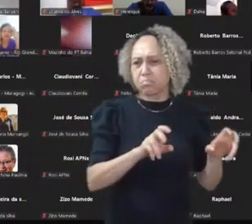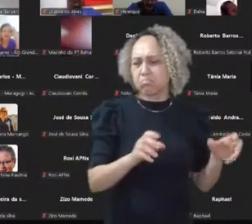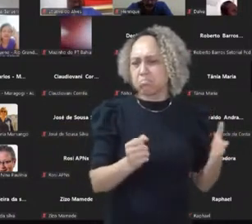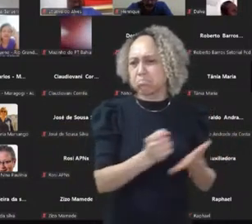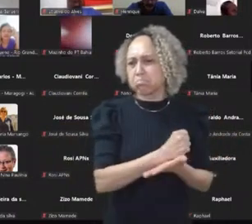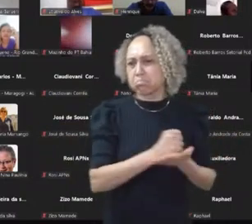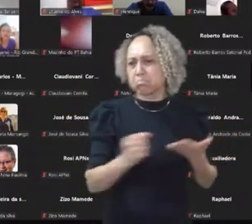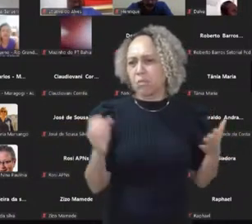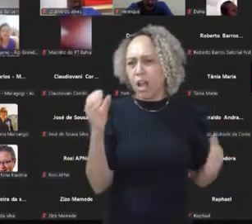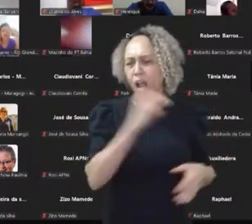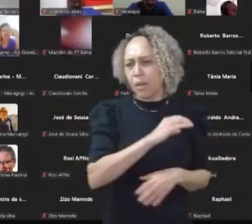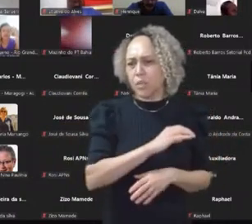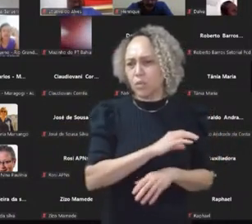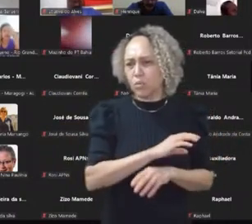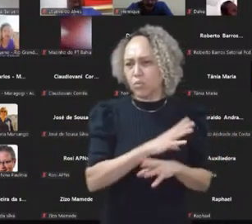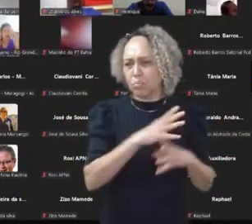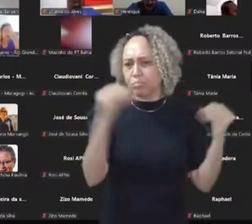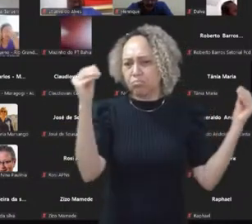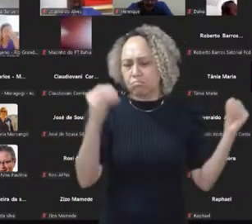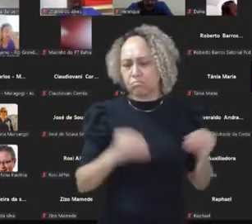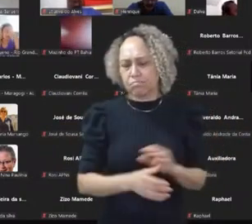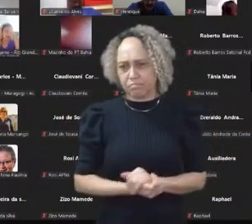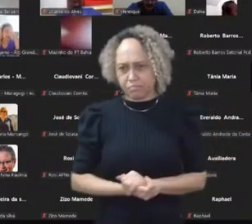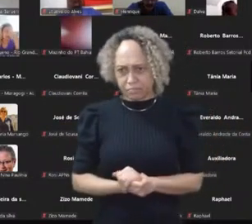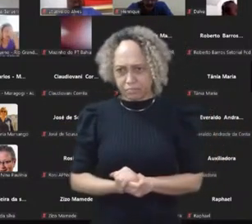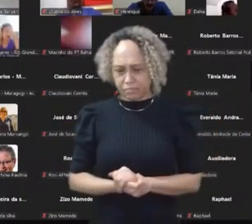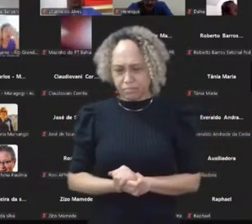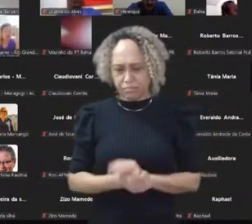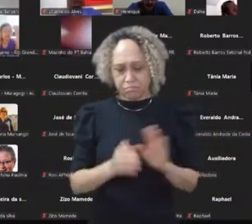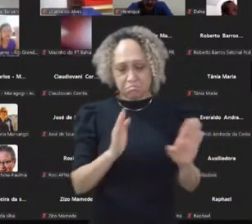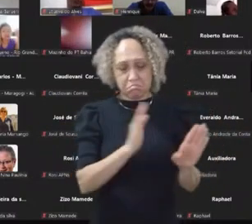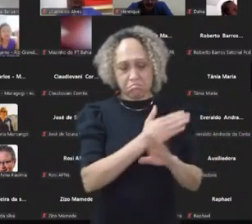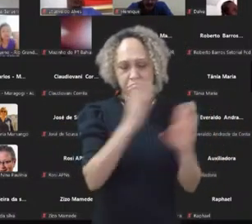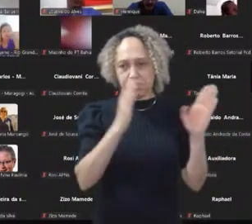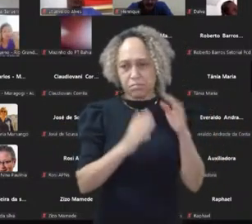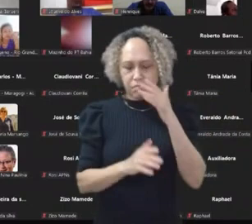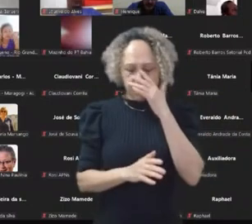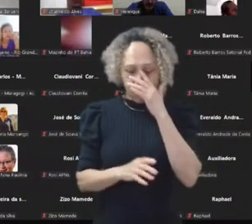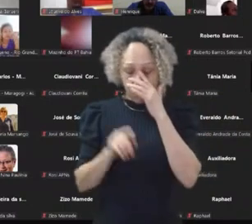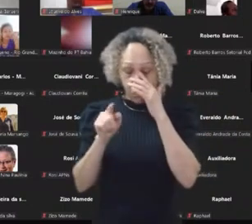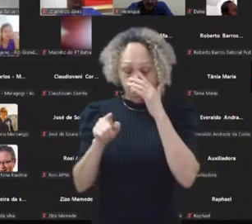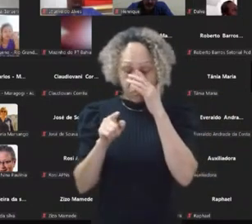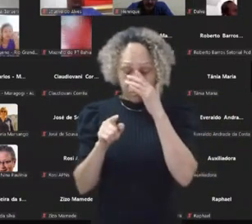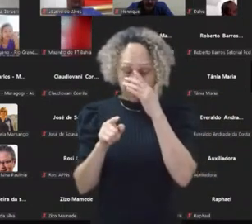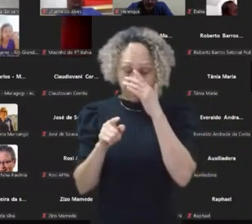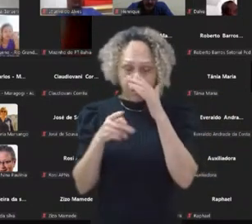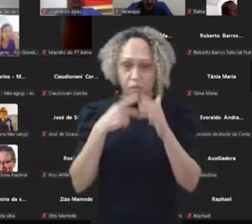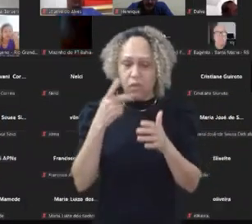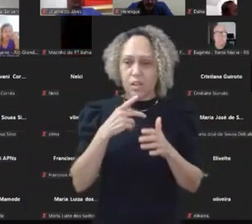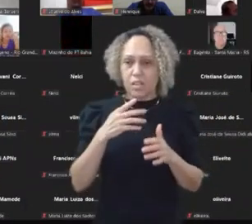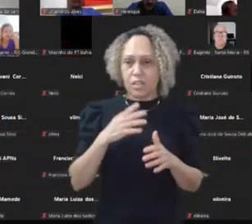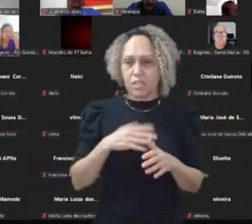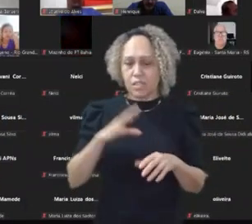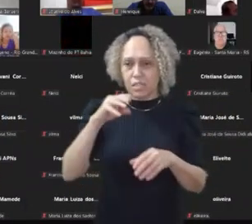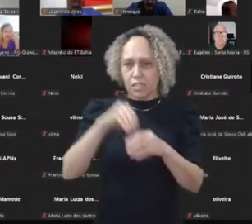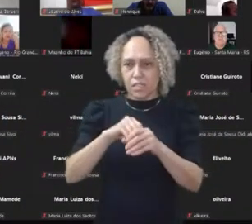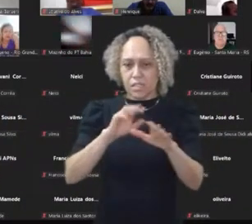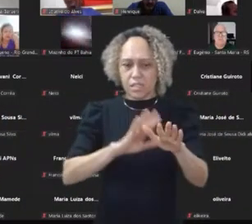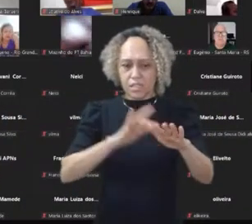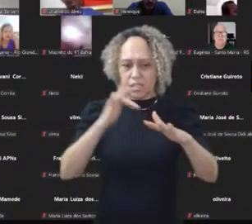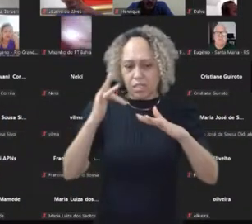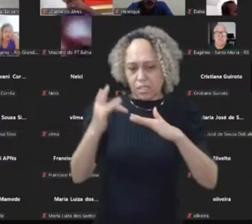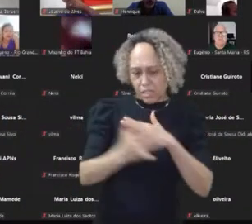na no começo da minha fala é que a própria arquitetura das redes eh ela faz cada pessoa seu empreendedora